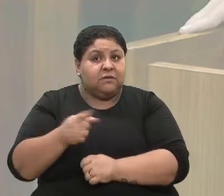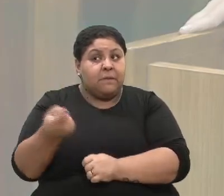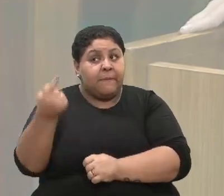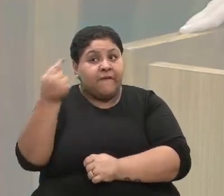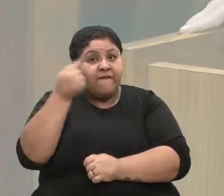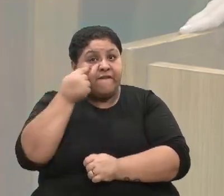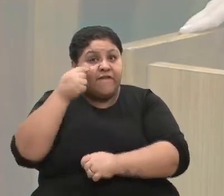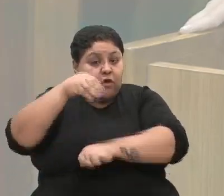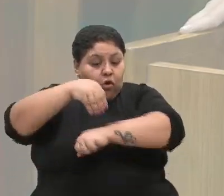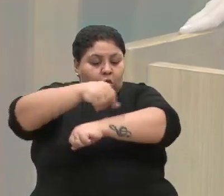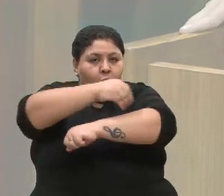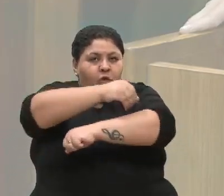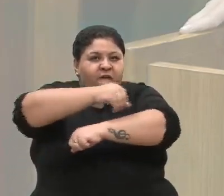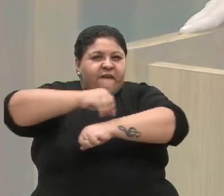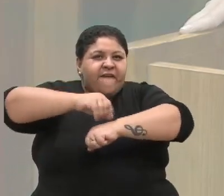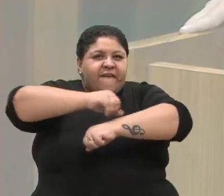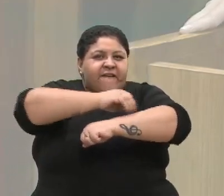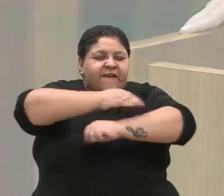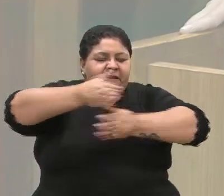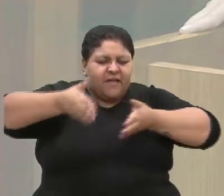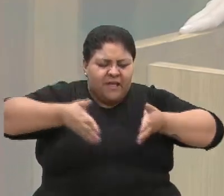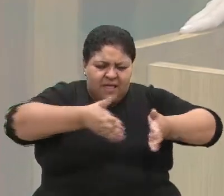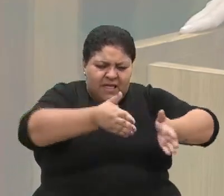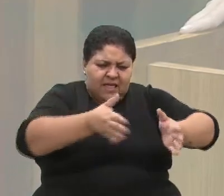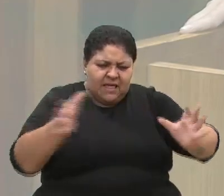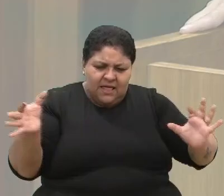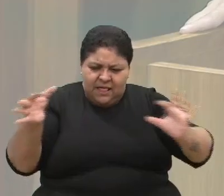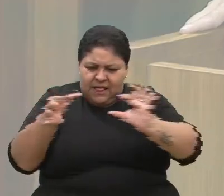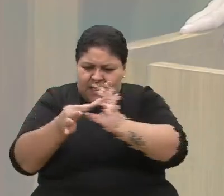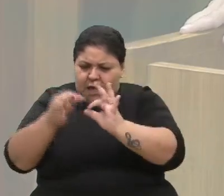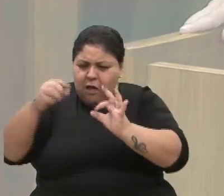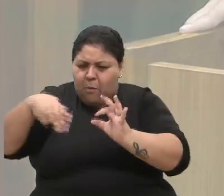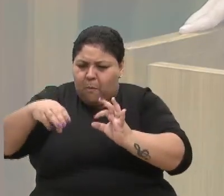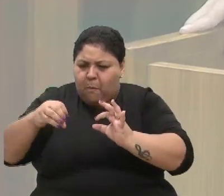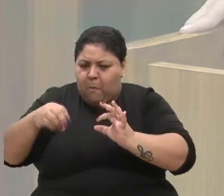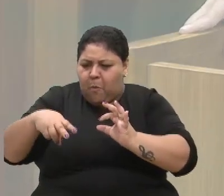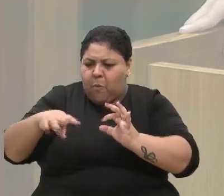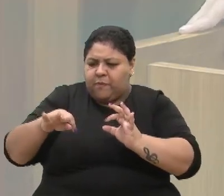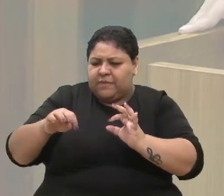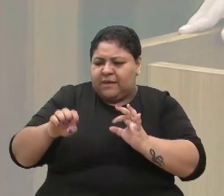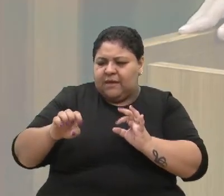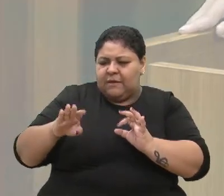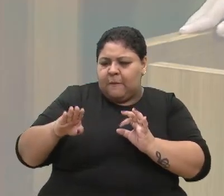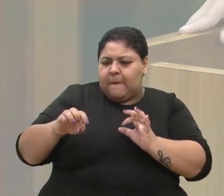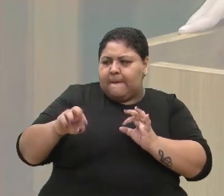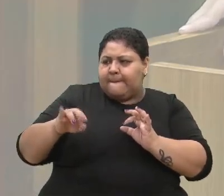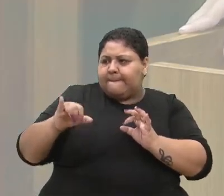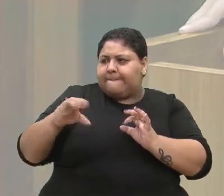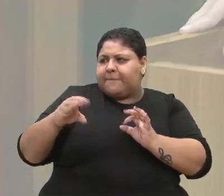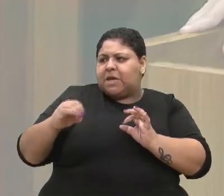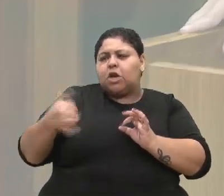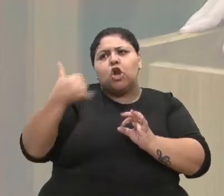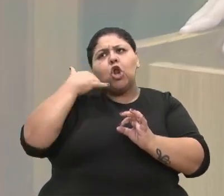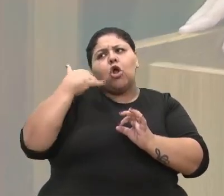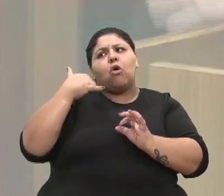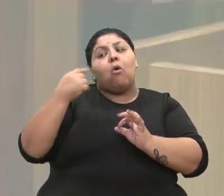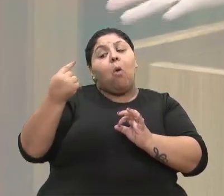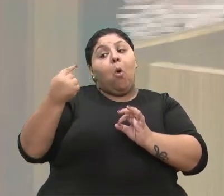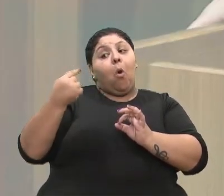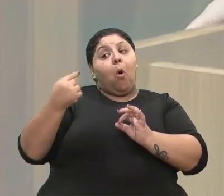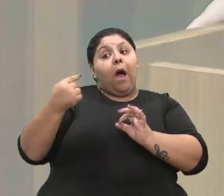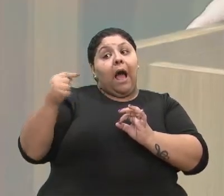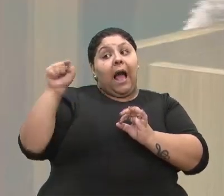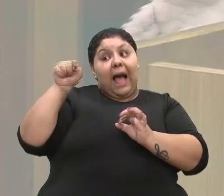fresado naquela estrada que vai lá para Montebérico. E nos ligou, olha, ali tem fresado, nós vamos precisar